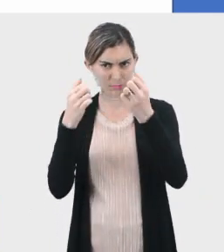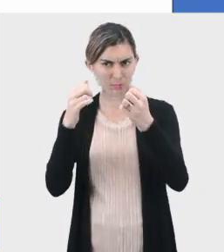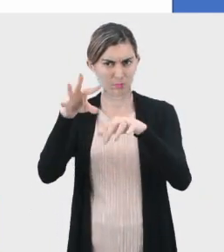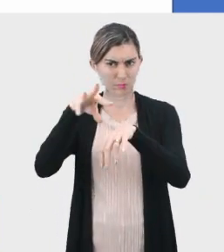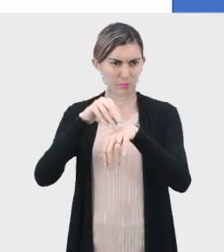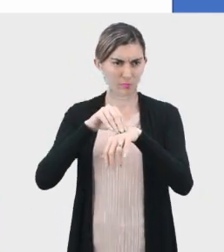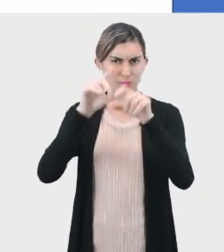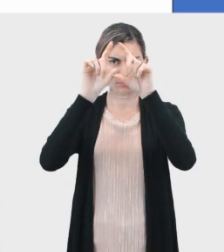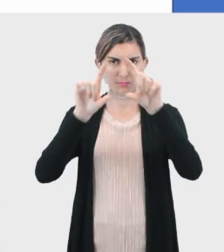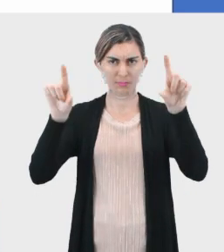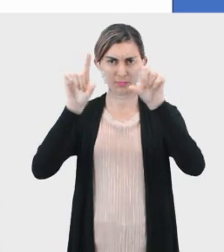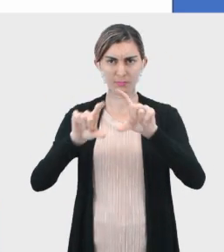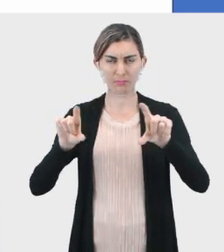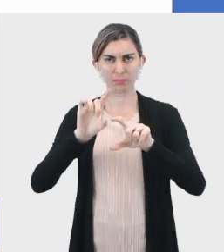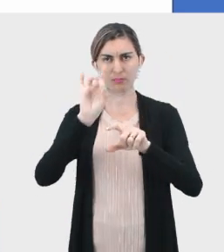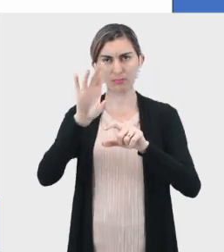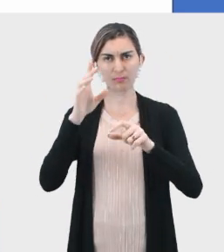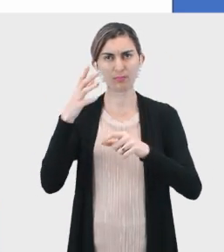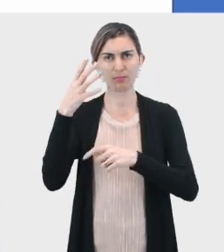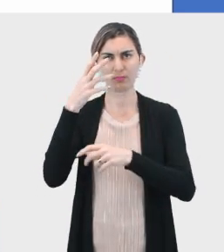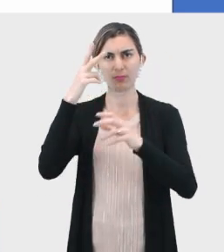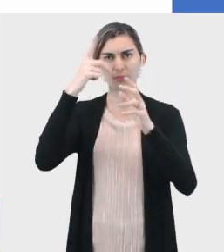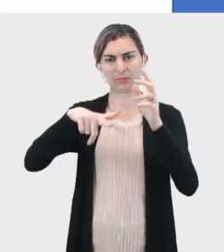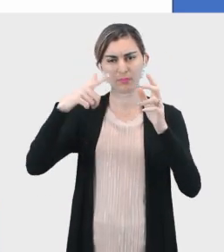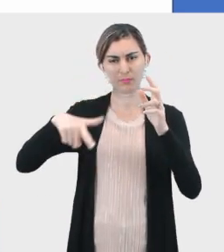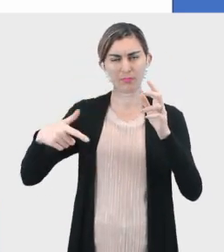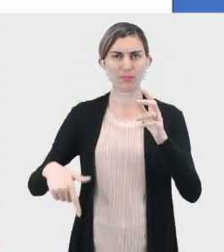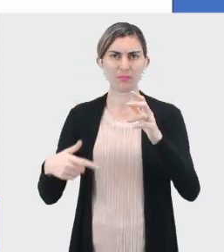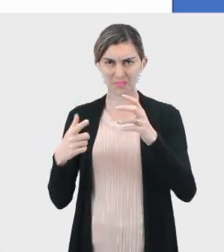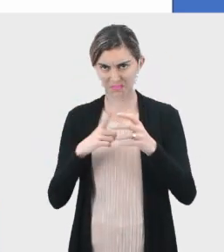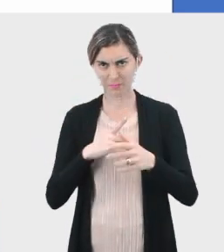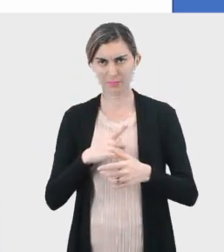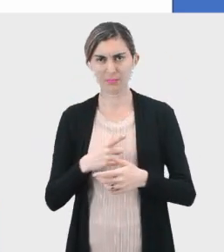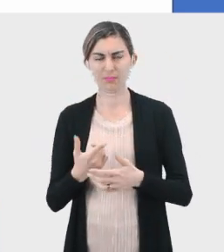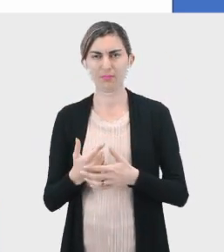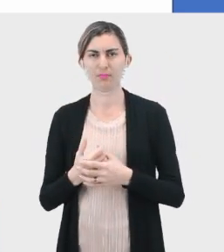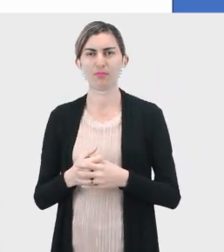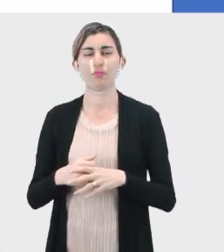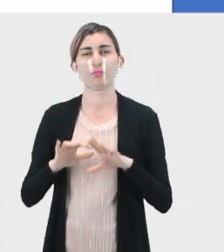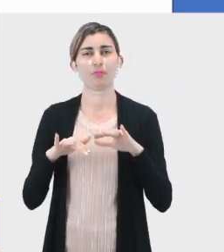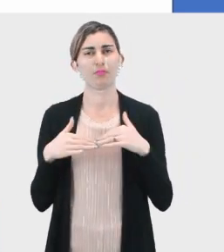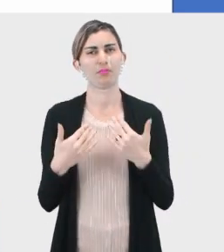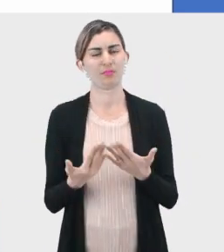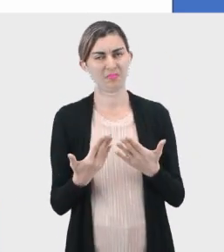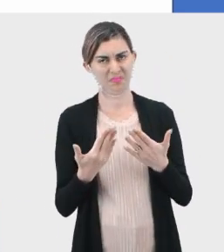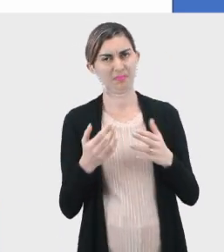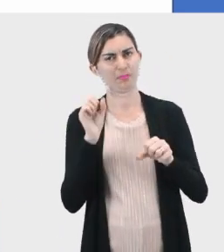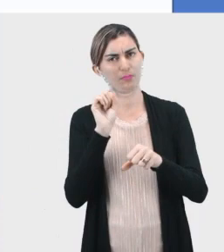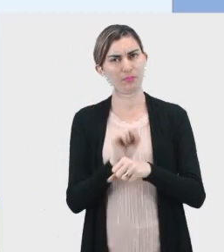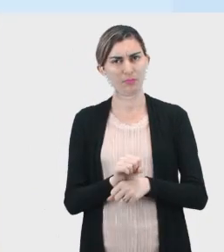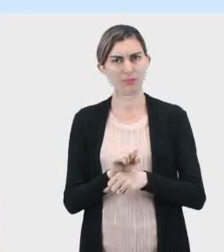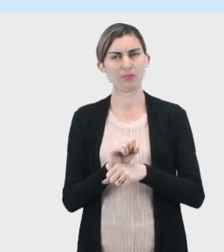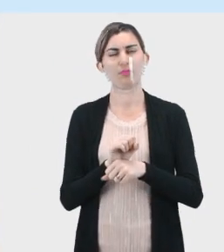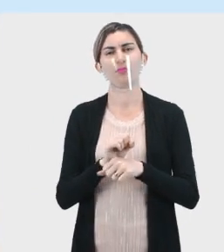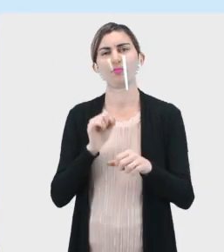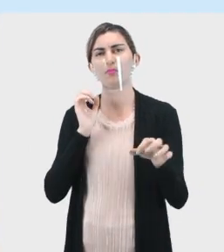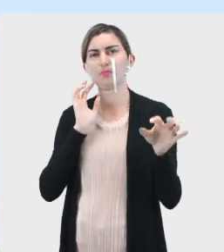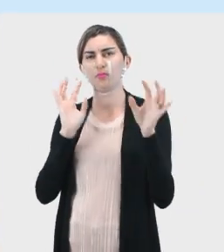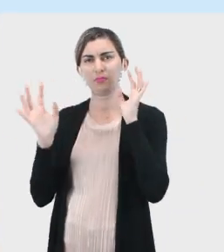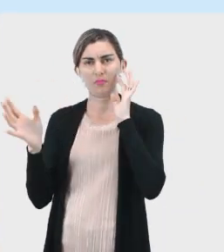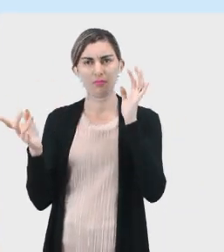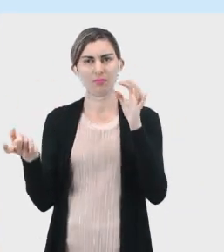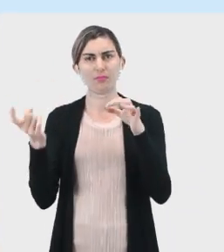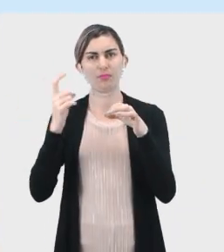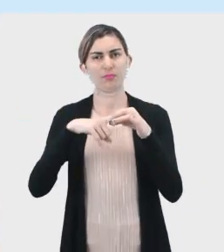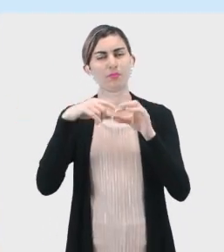contém rimas, que são sons repetidos em algum momento. Então, dá uma pausa, volta